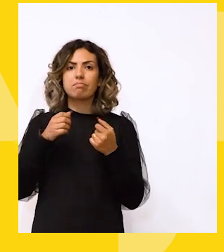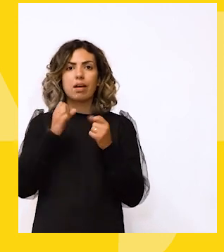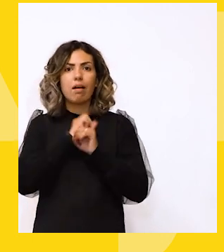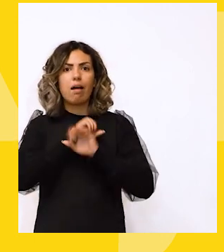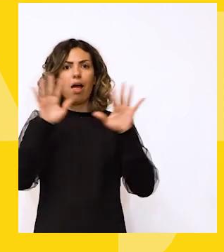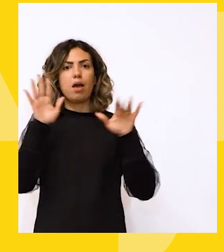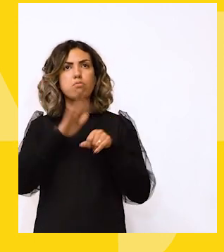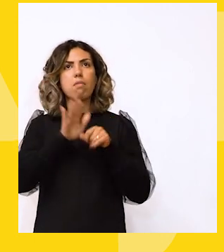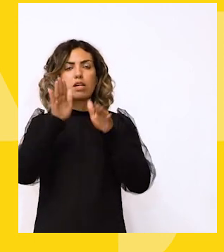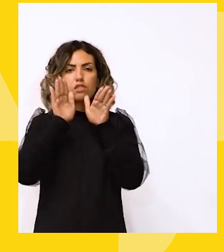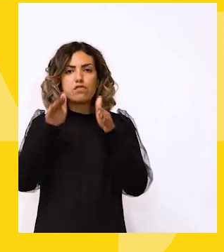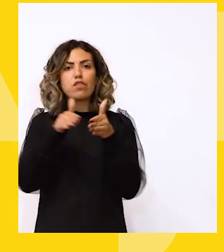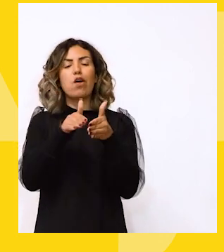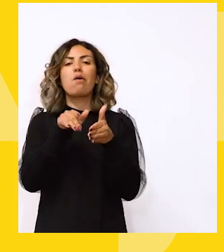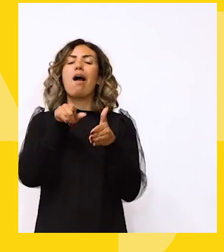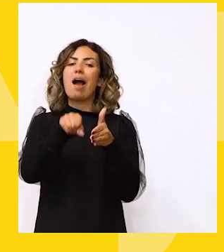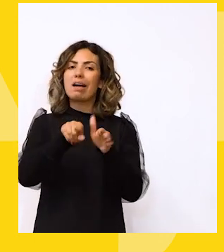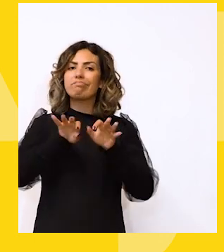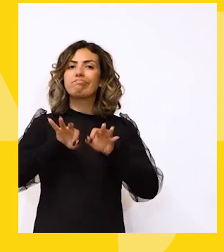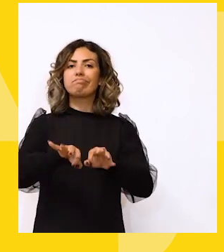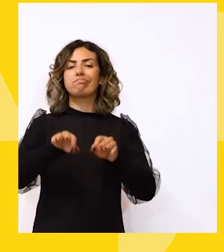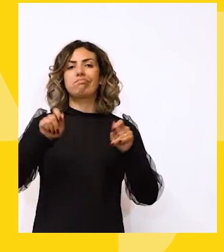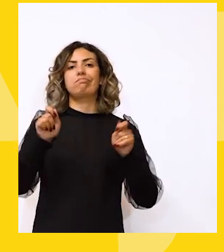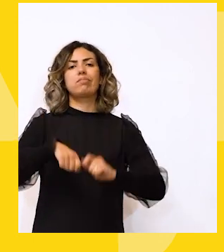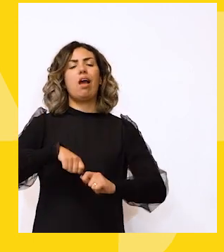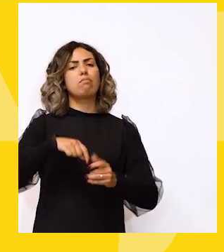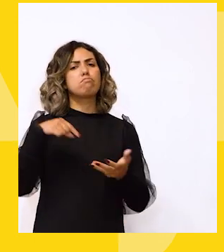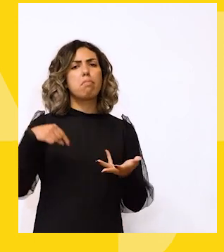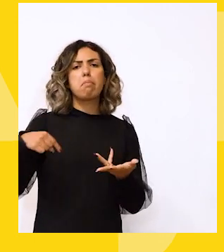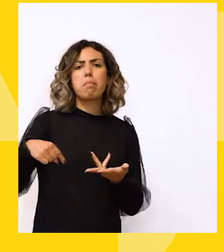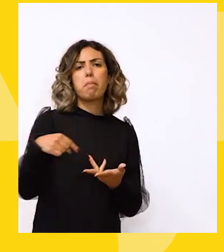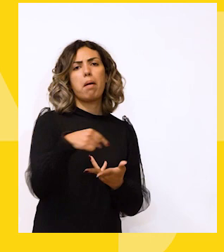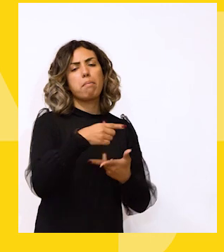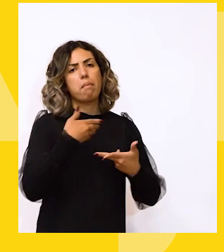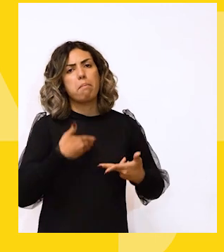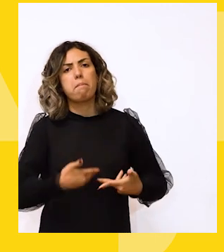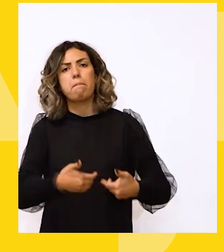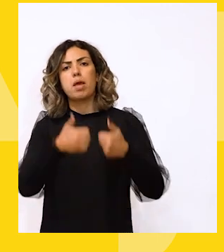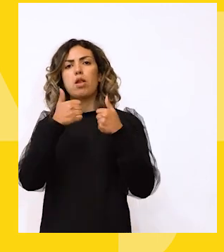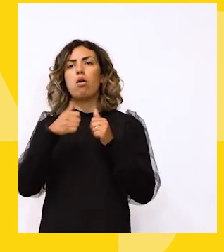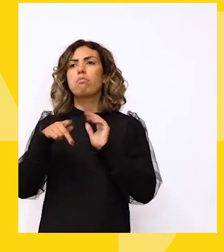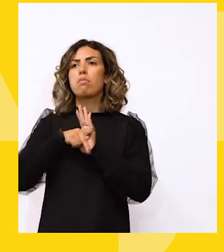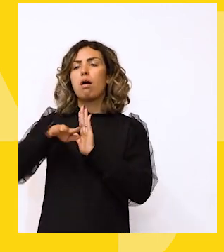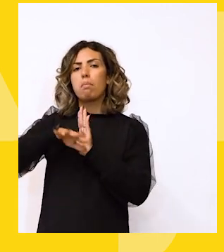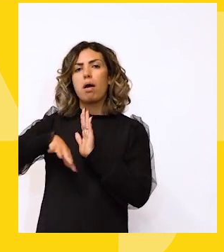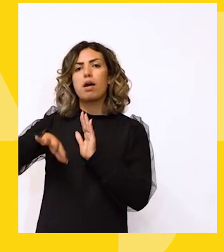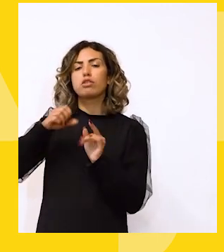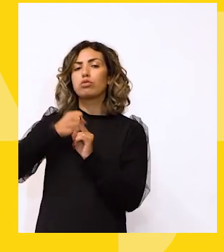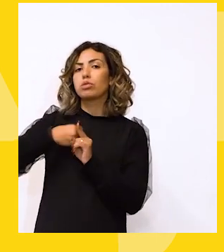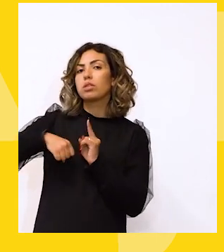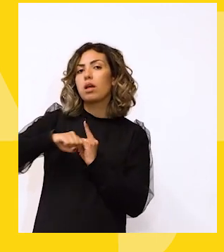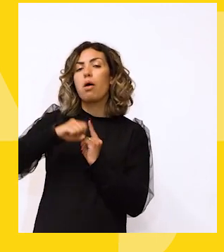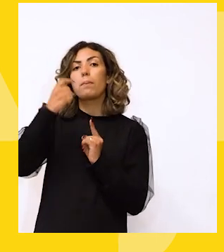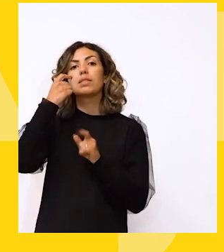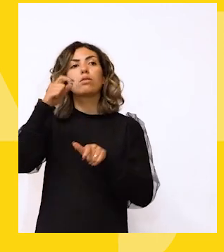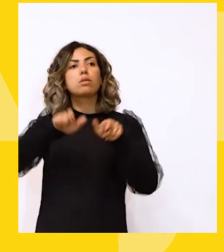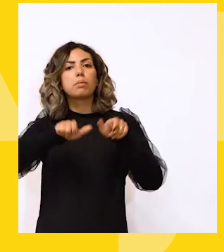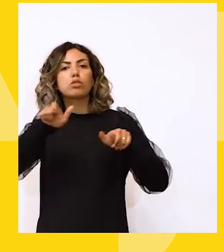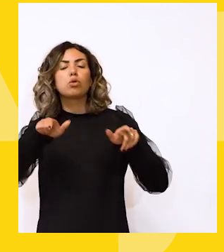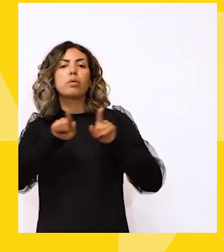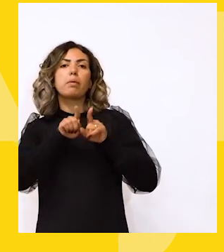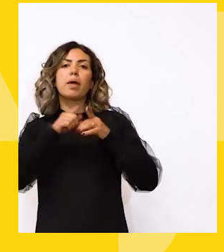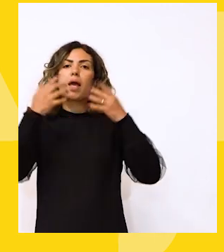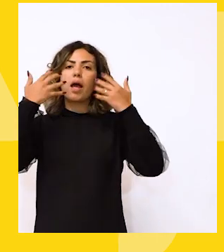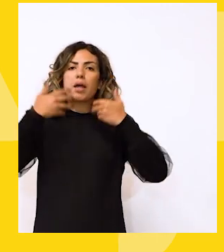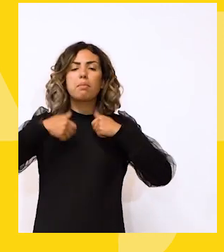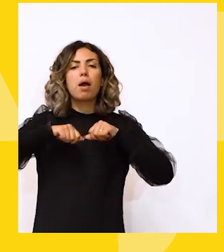a gente conseguir obviamente melhorar em todas as esferas conforme Vocês já viram parte social pensando nas pessoas pensando nos animais a questão